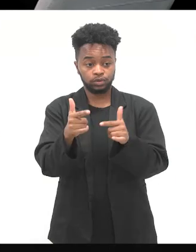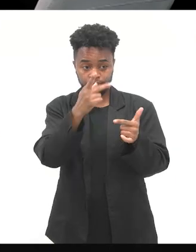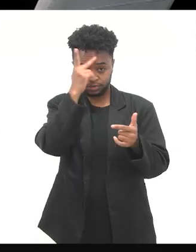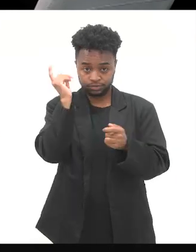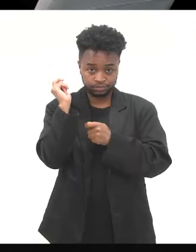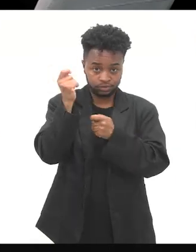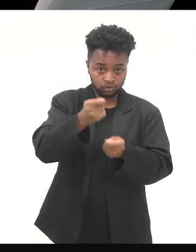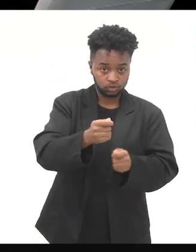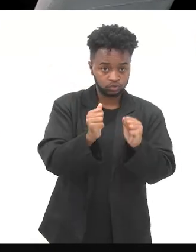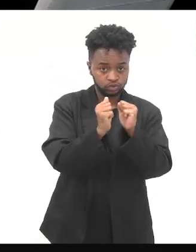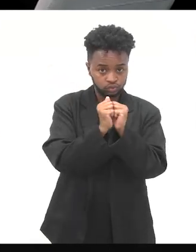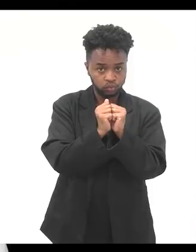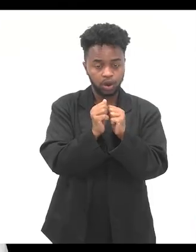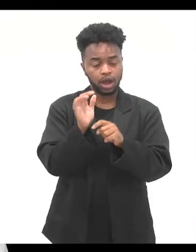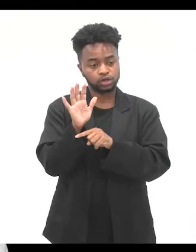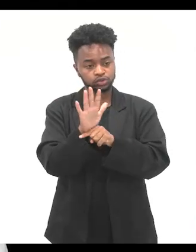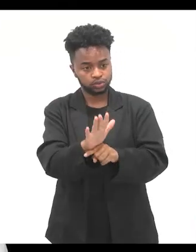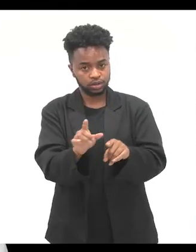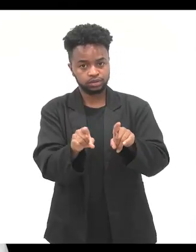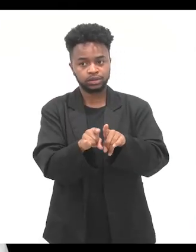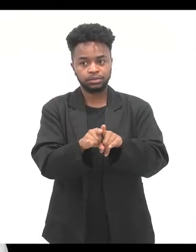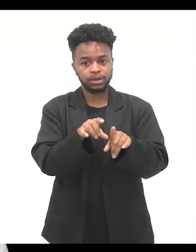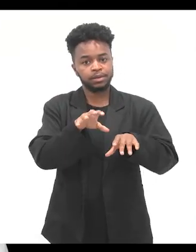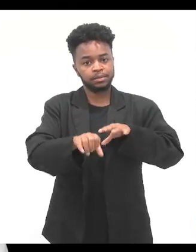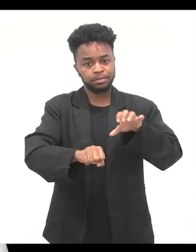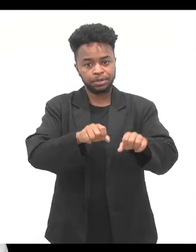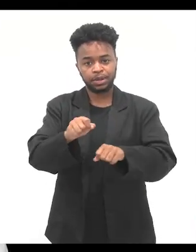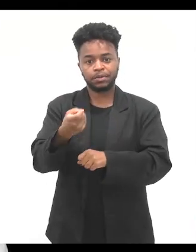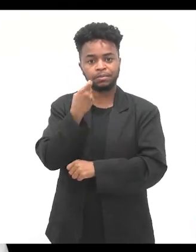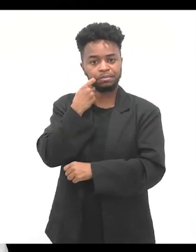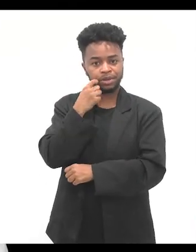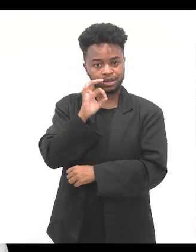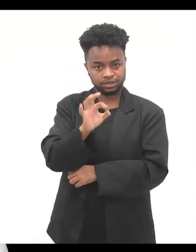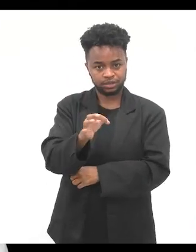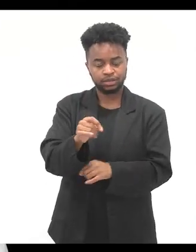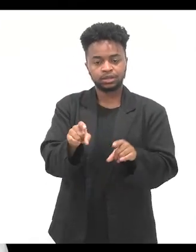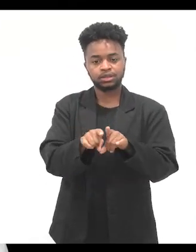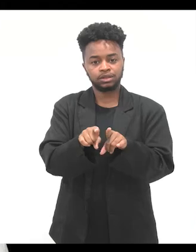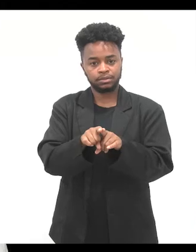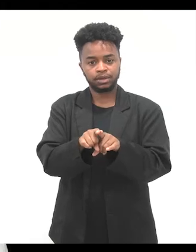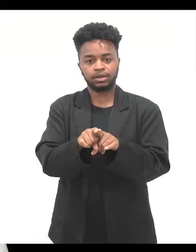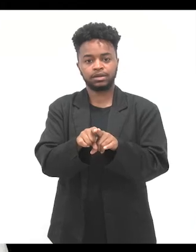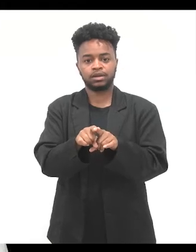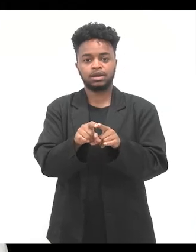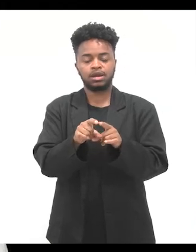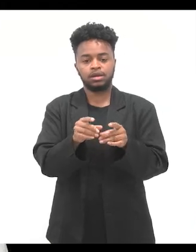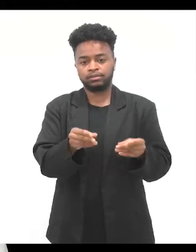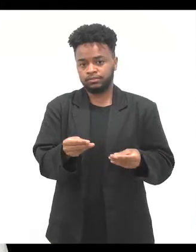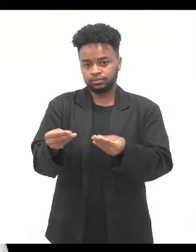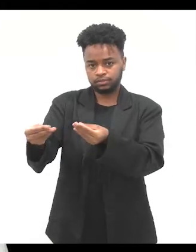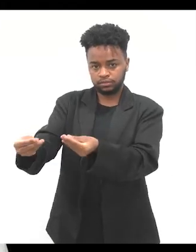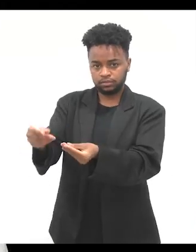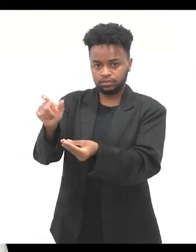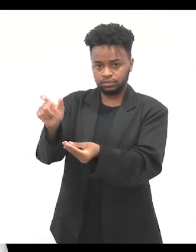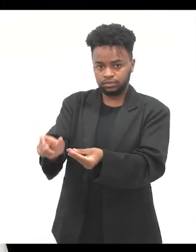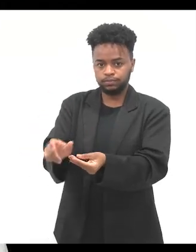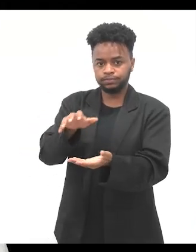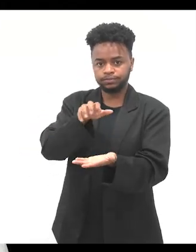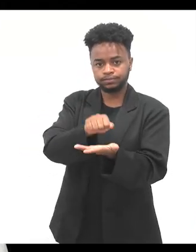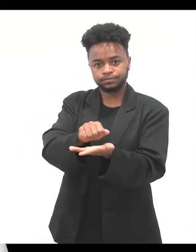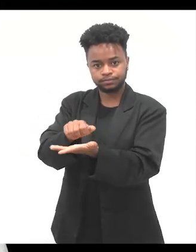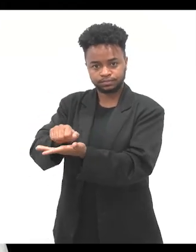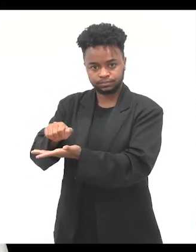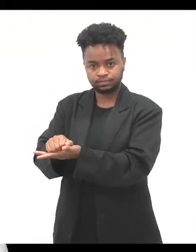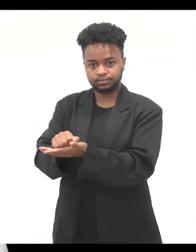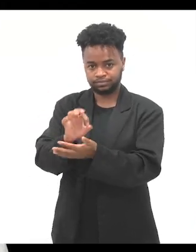senhor, também ajudaram, também foram coletando os peixes e trazendo, né, para esse catálogo,